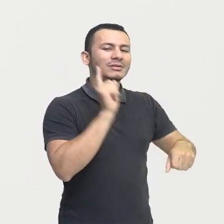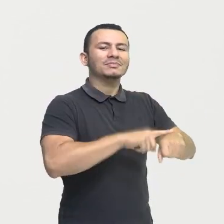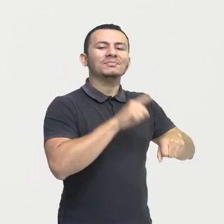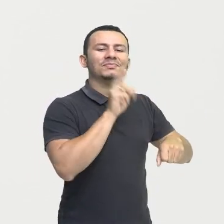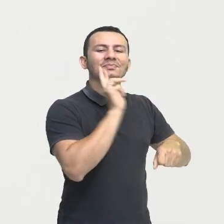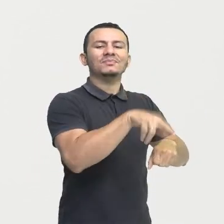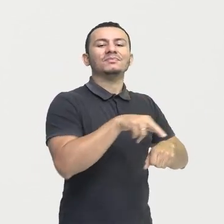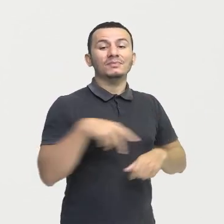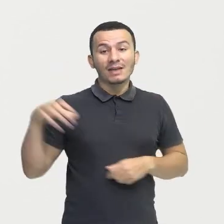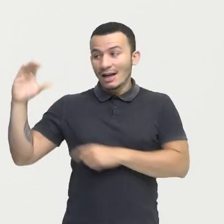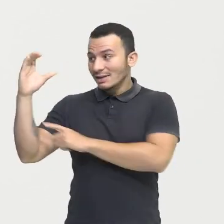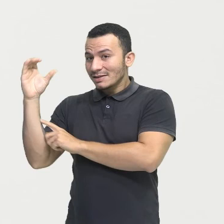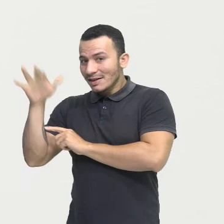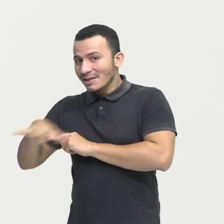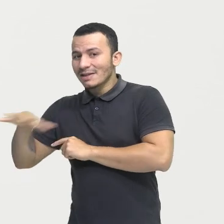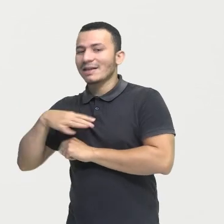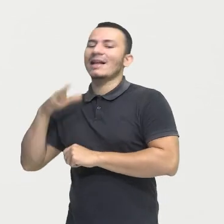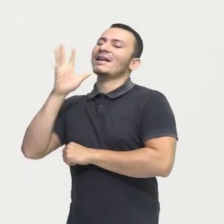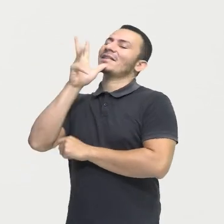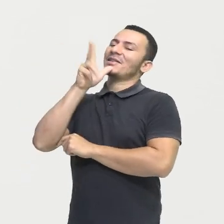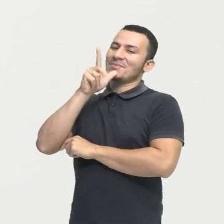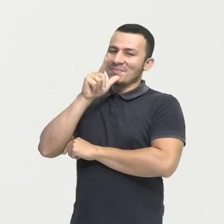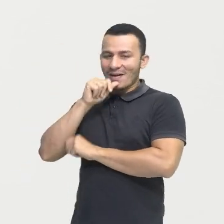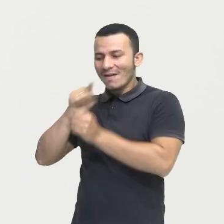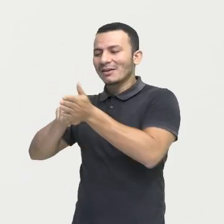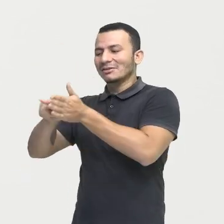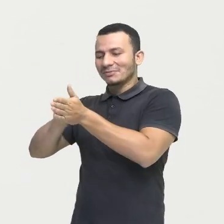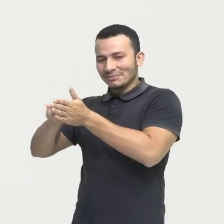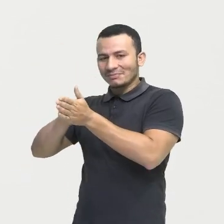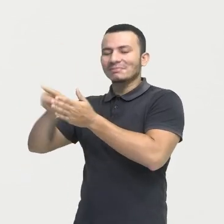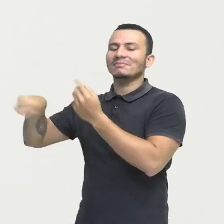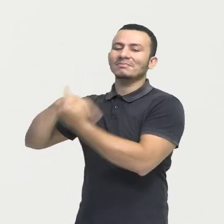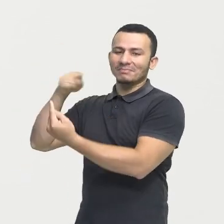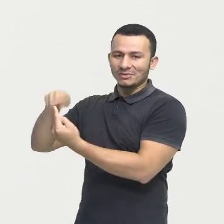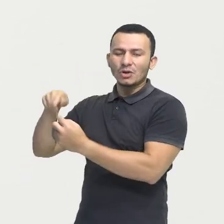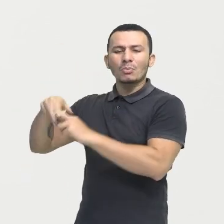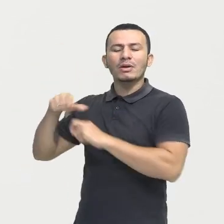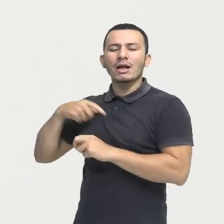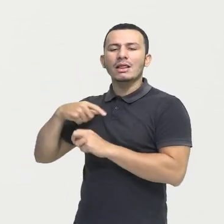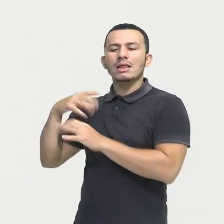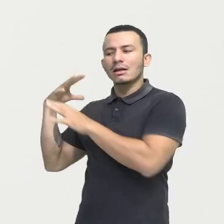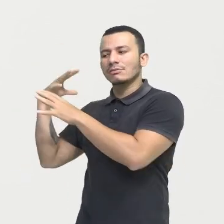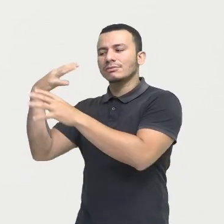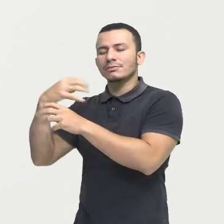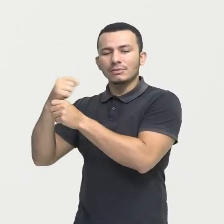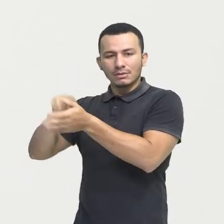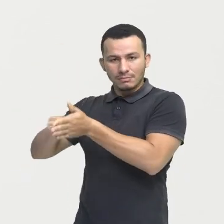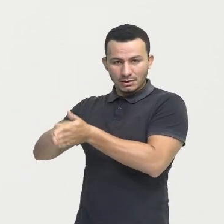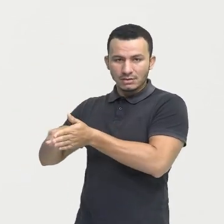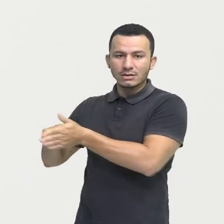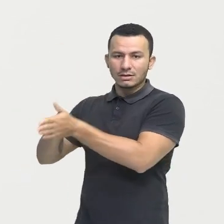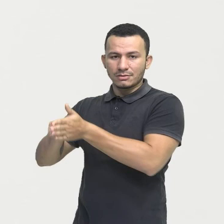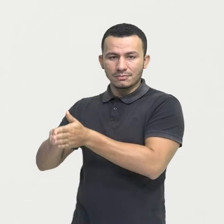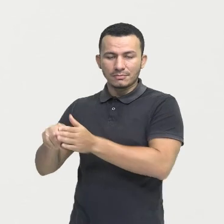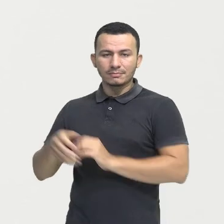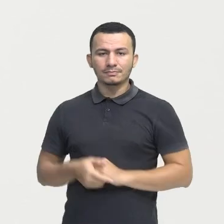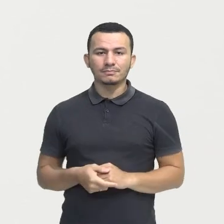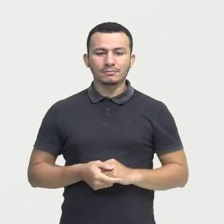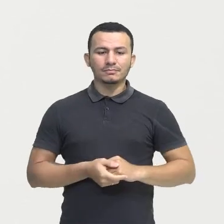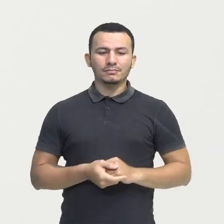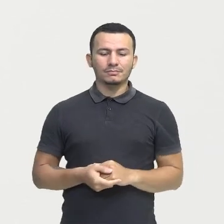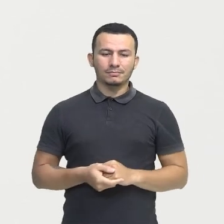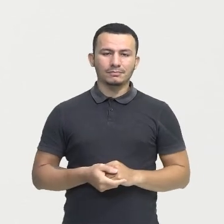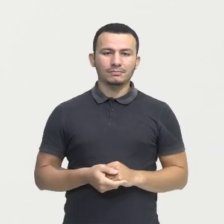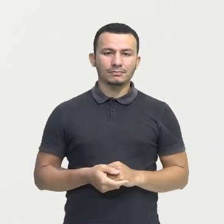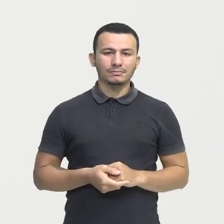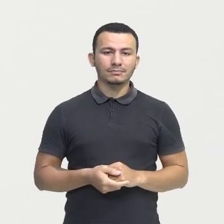A ciência demora. Demora para dar uma resposta, porque tem muita pesquisa em volta. Ele acredita no que